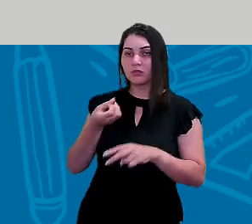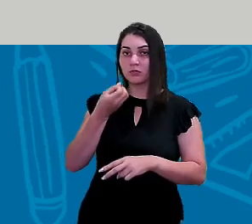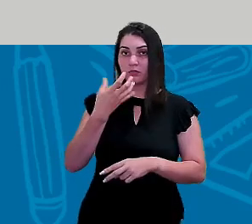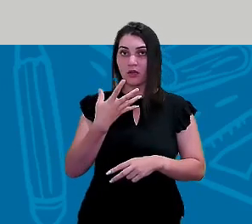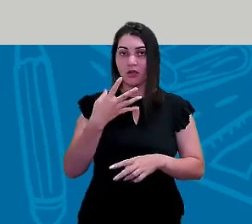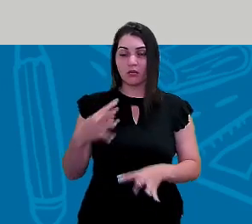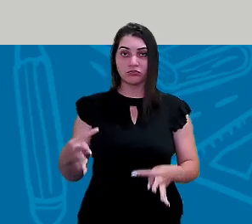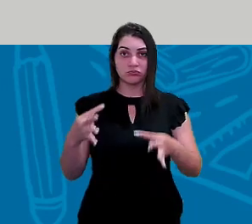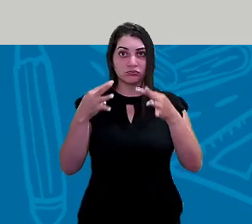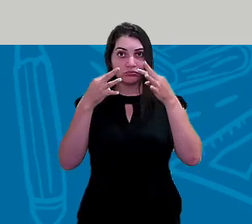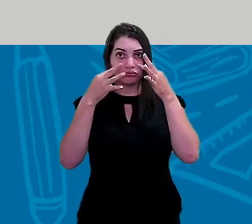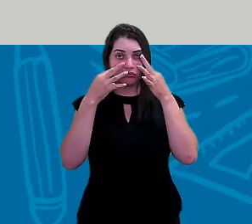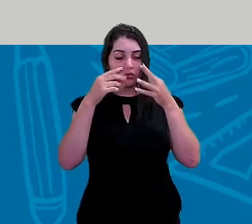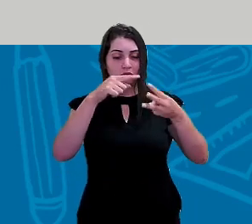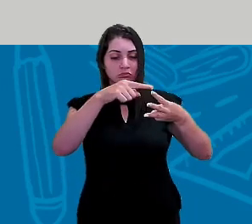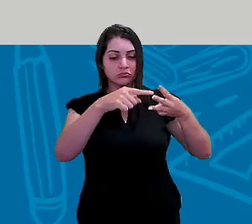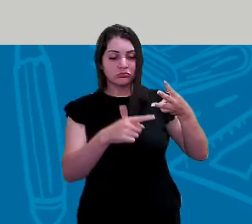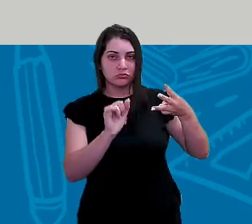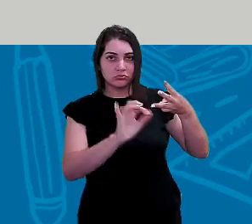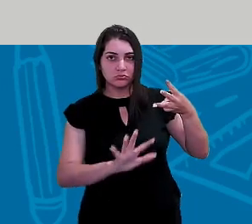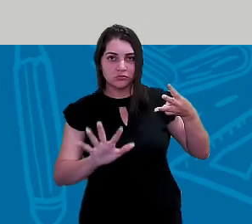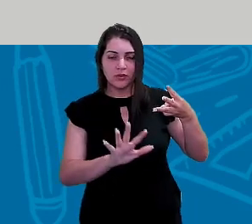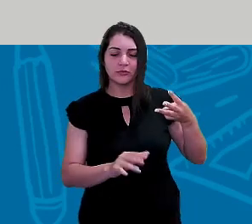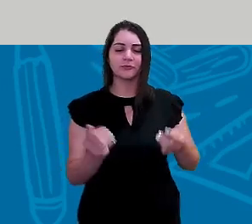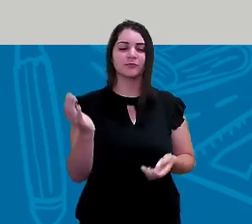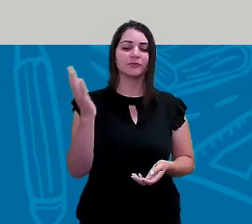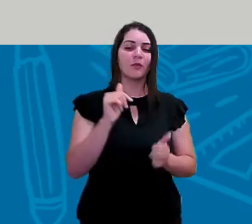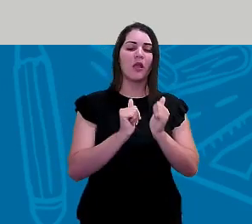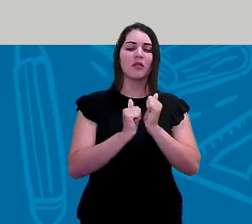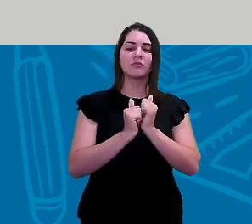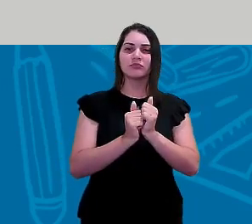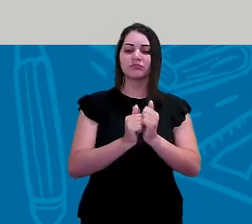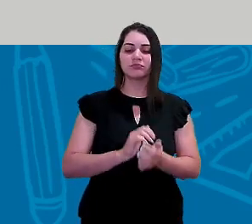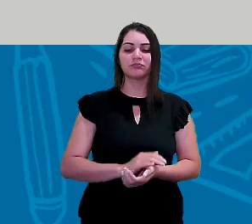atenção nessas três imagens? Vamos lá, seguindo.